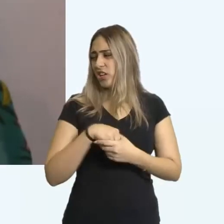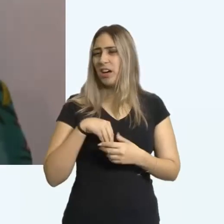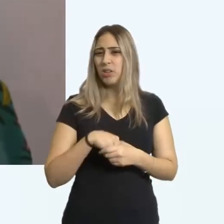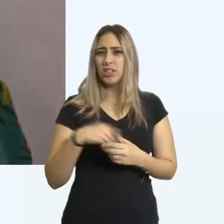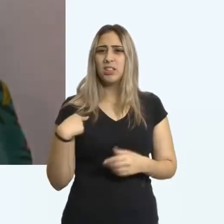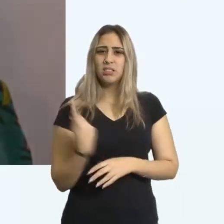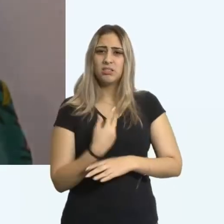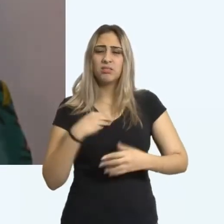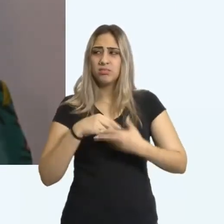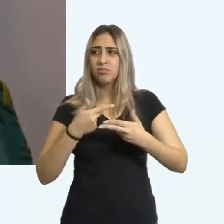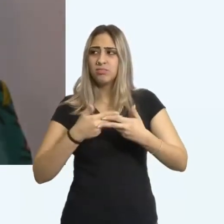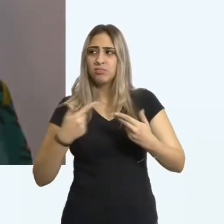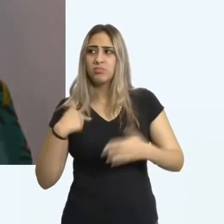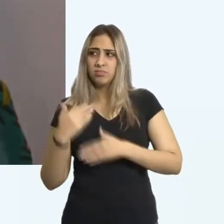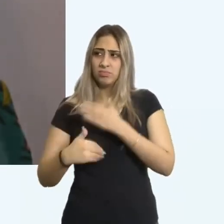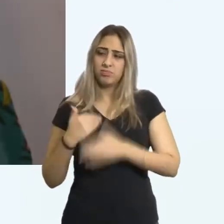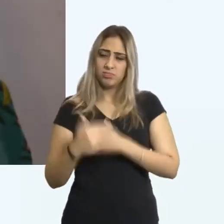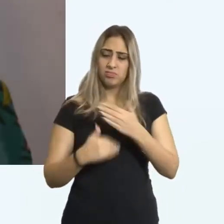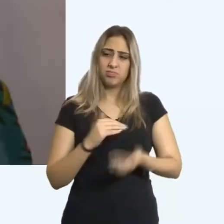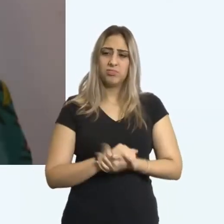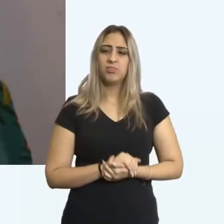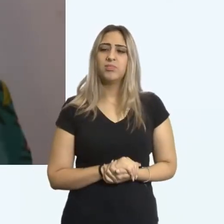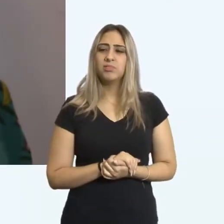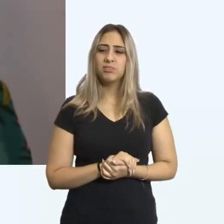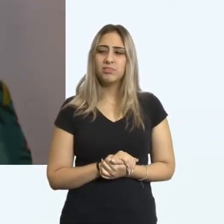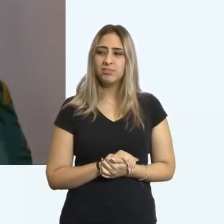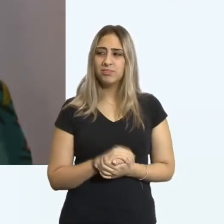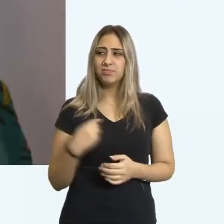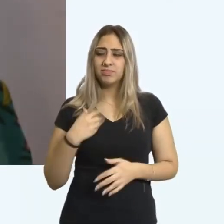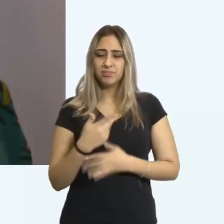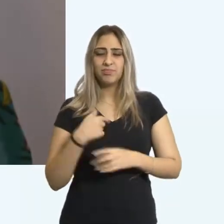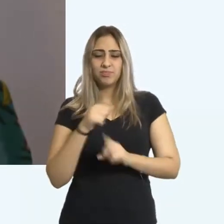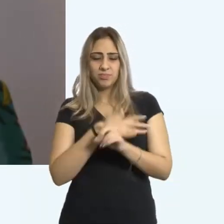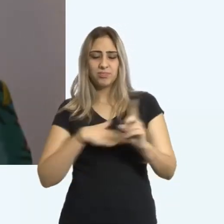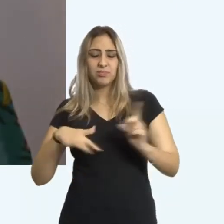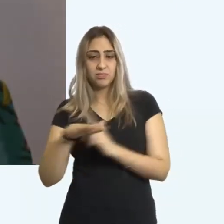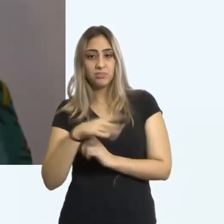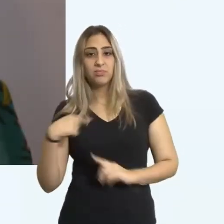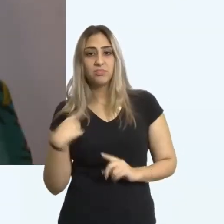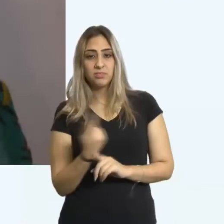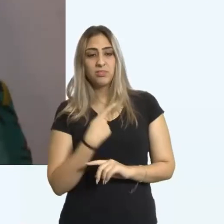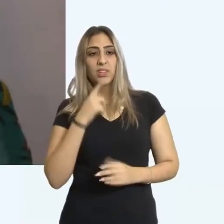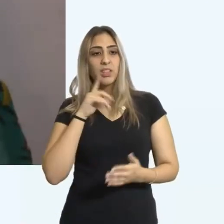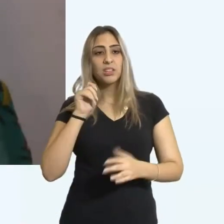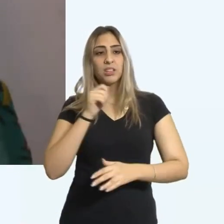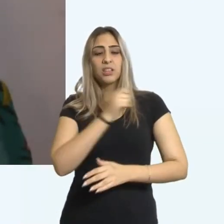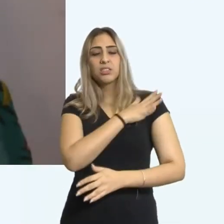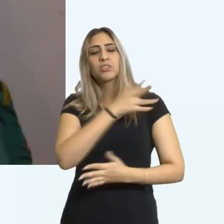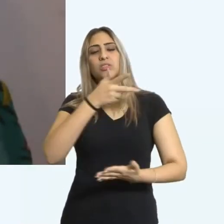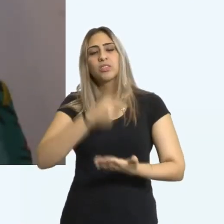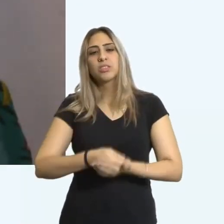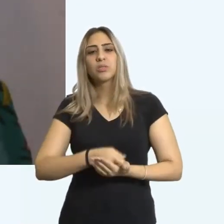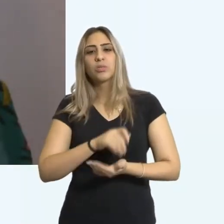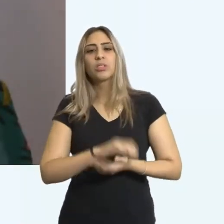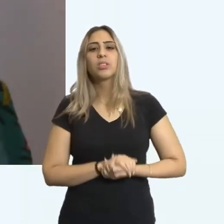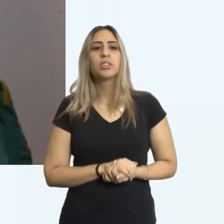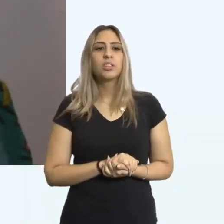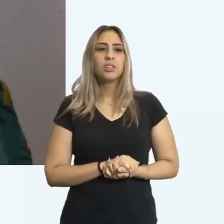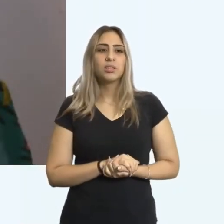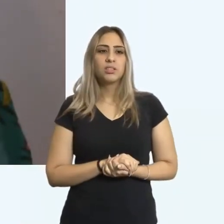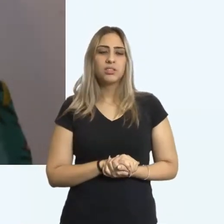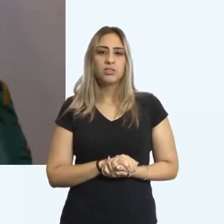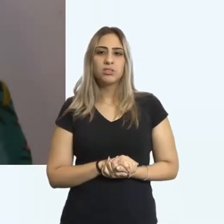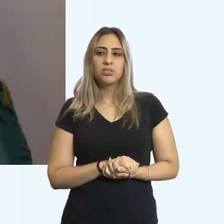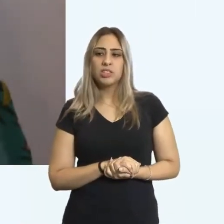fica nós vamos trabalhar é um pouco do contexto e-social a gente que fala da ditadura chegamos os